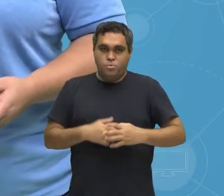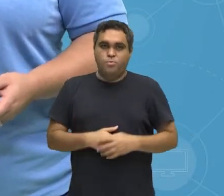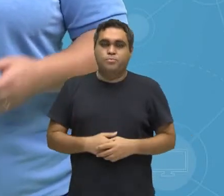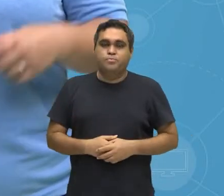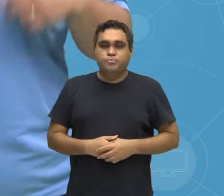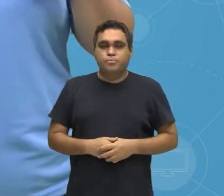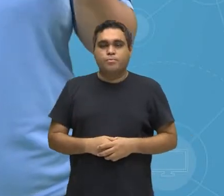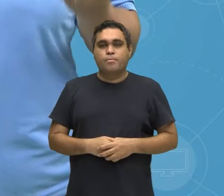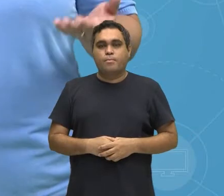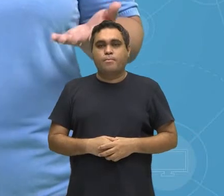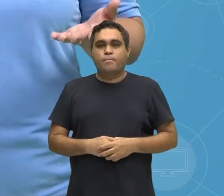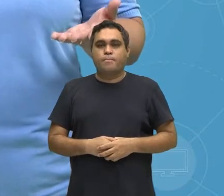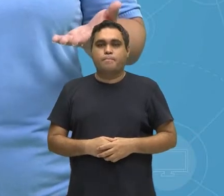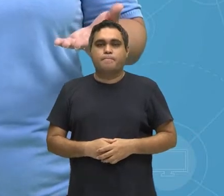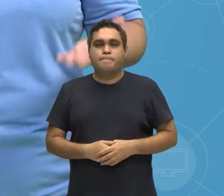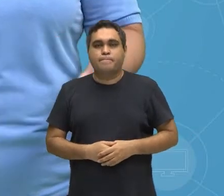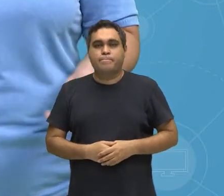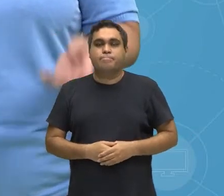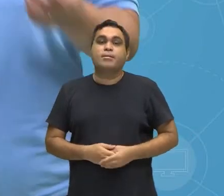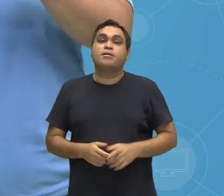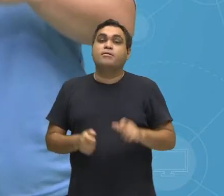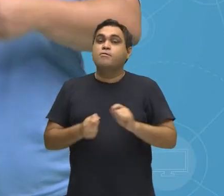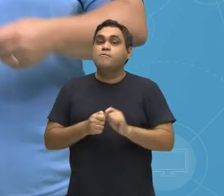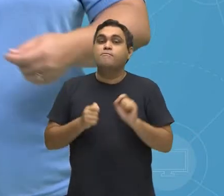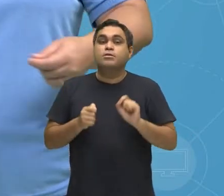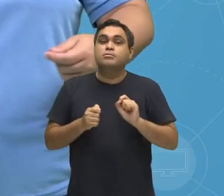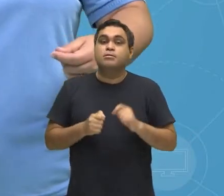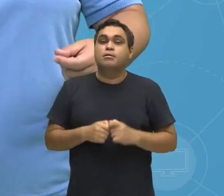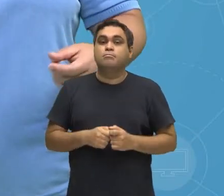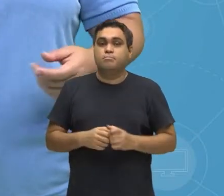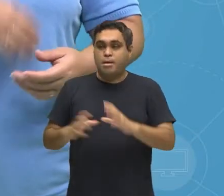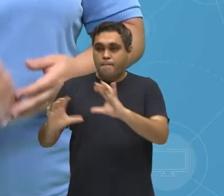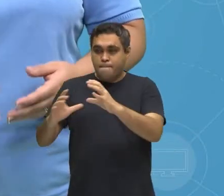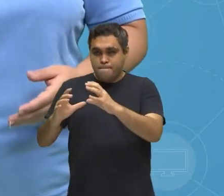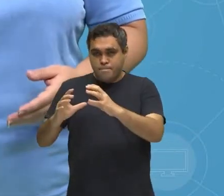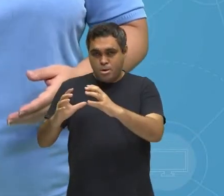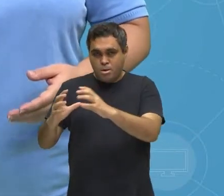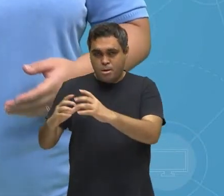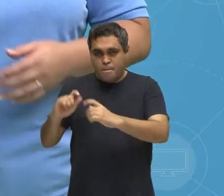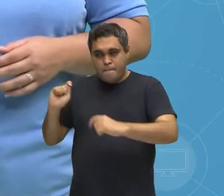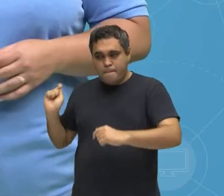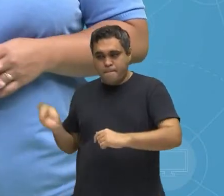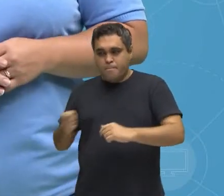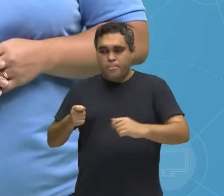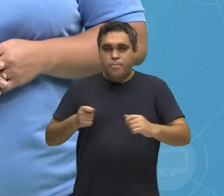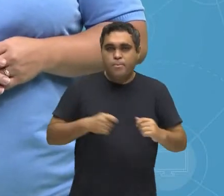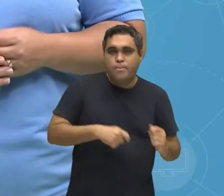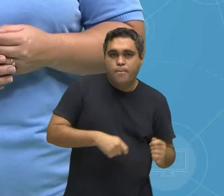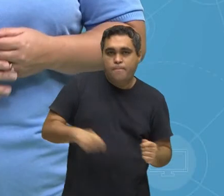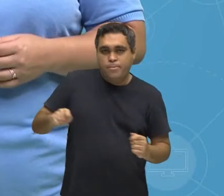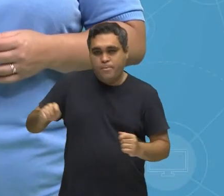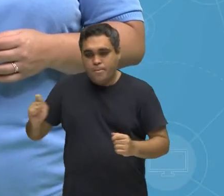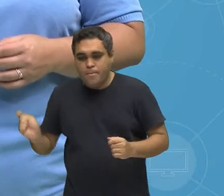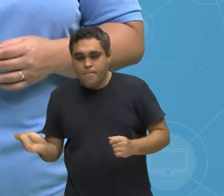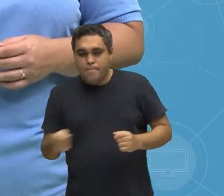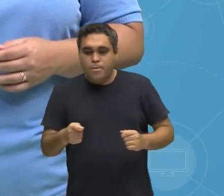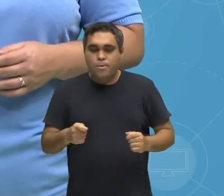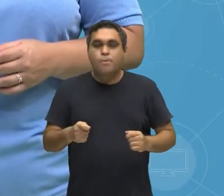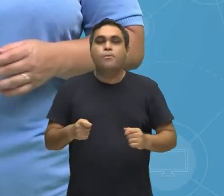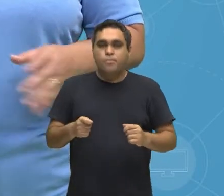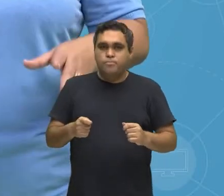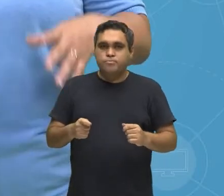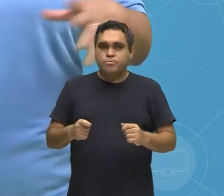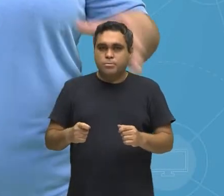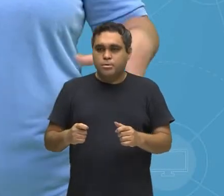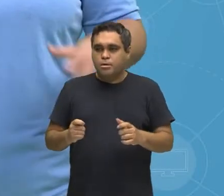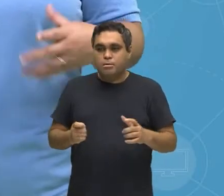certo? Então, o que eles têm que fazer? Acertar a bola e levar para o campo adversário e atingir ali a